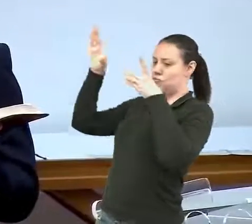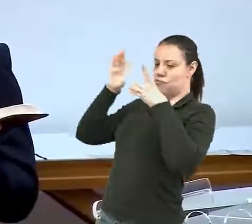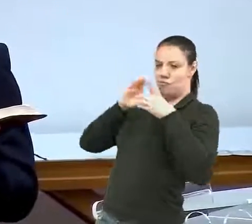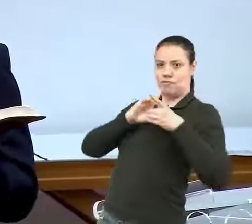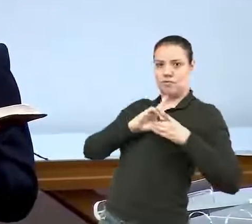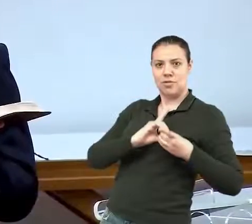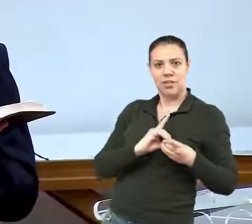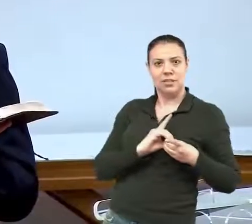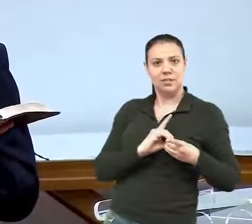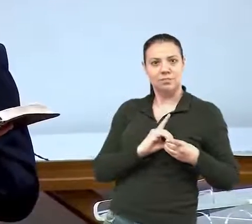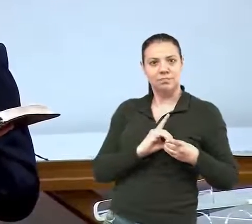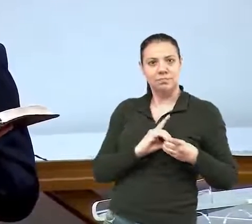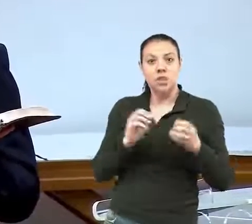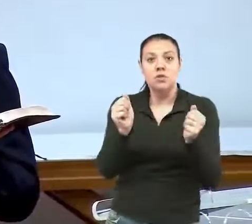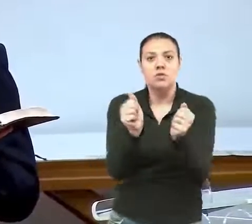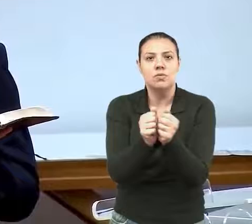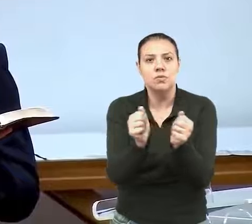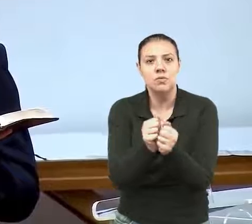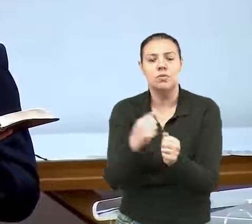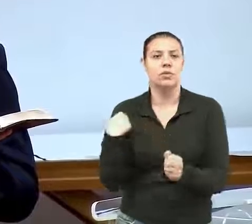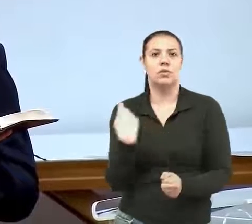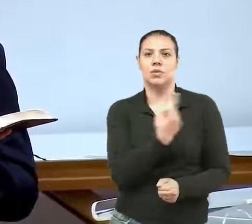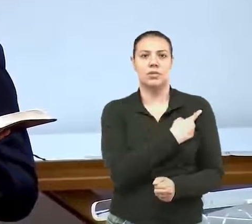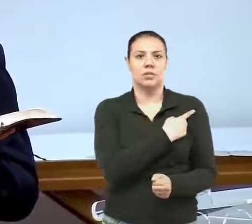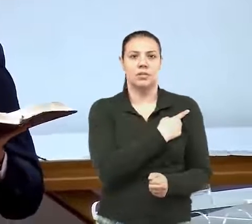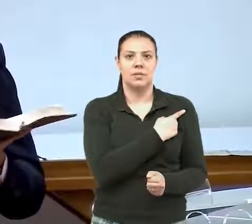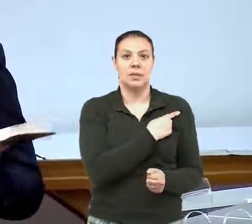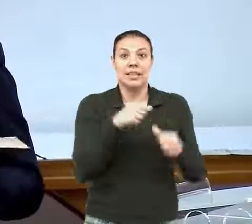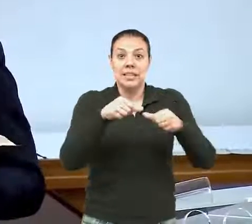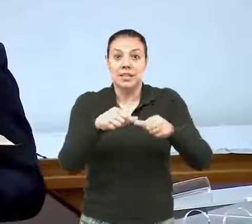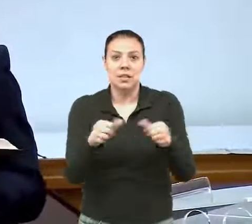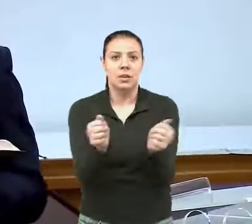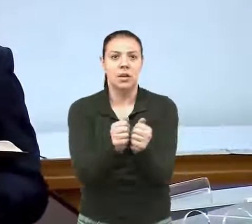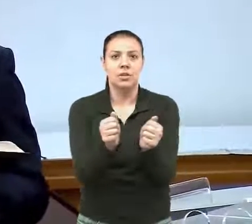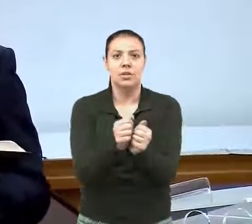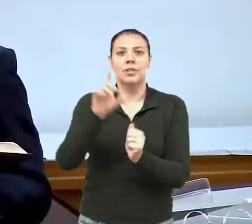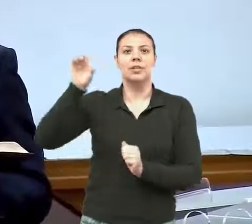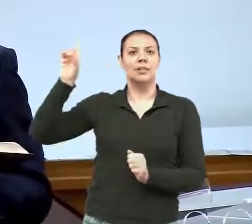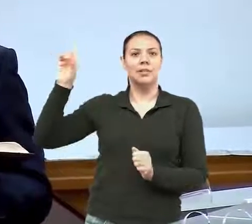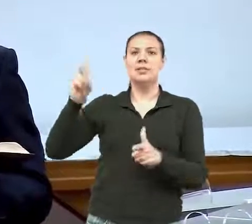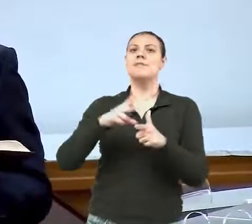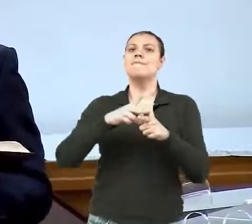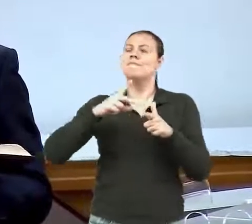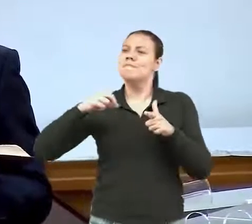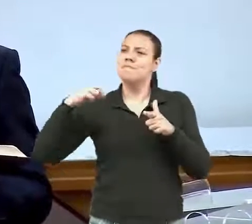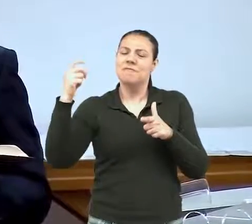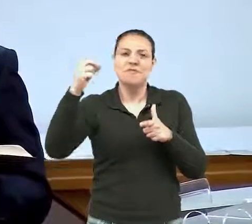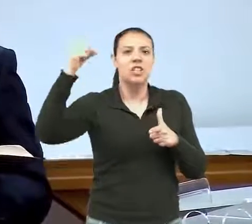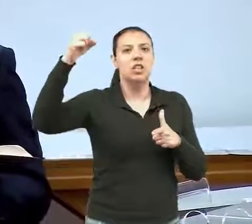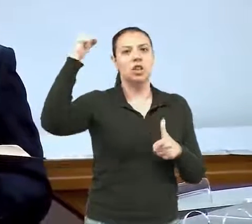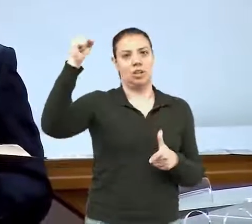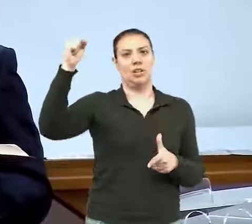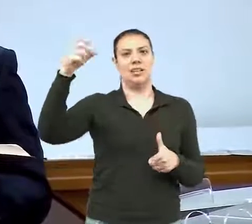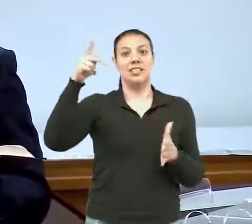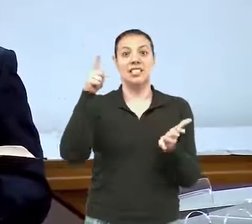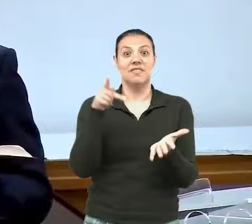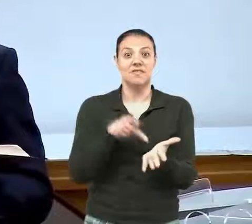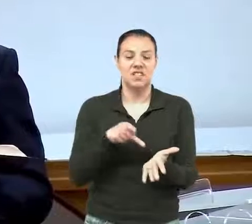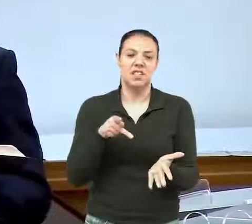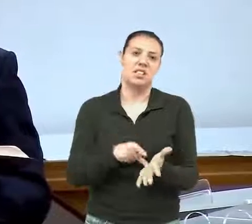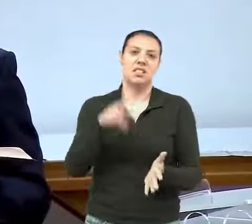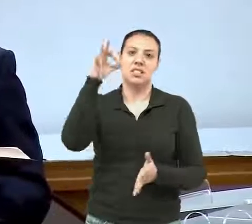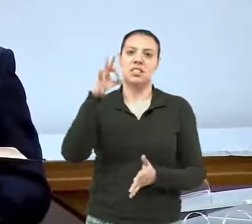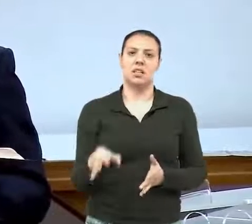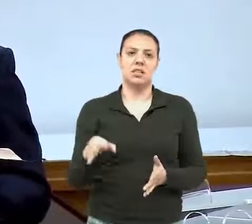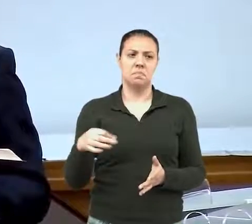conosco é o grande antídoto para vencermos o medo. Nós não vencemos o medo porque somos